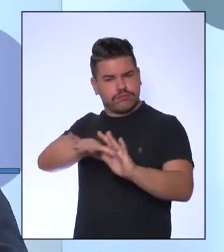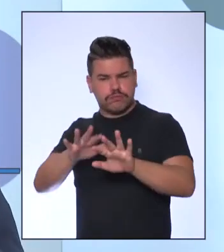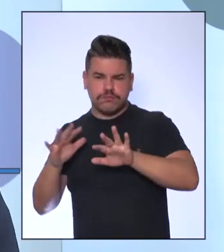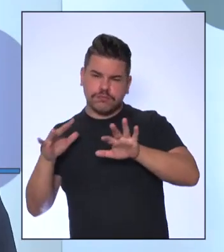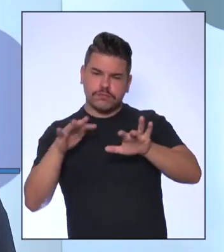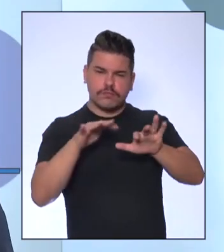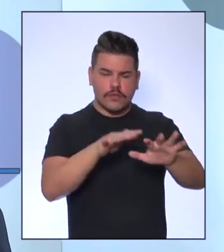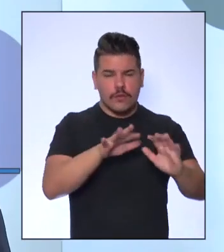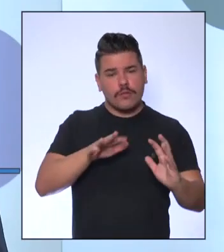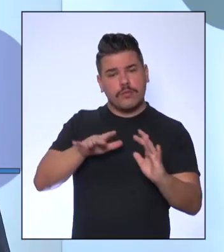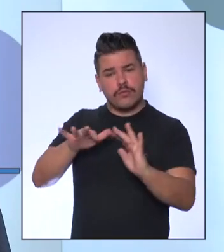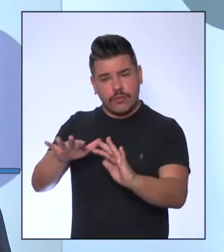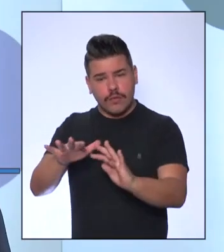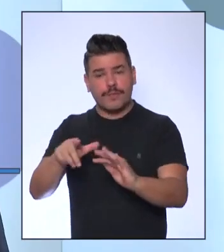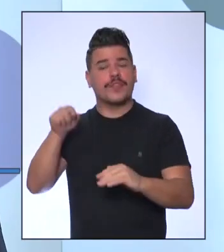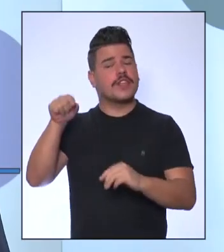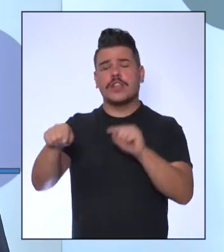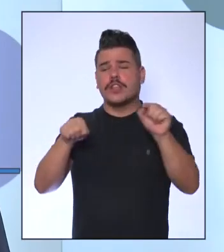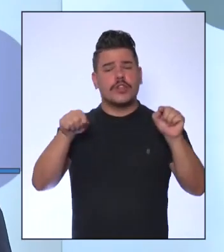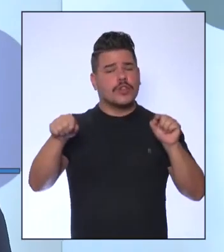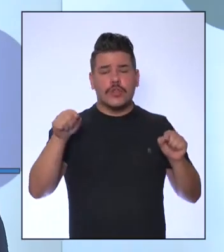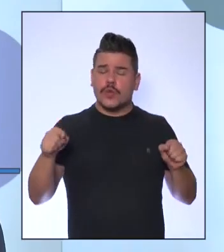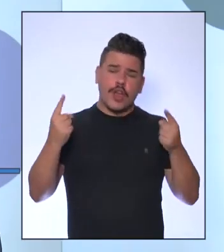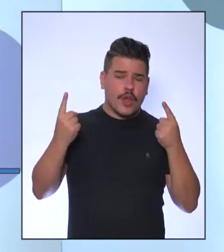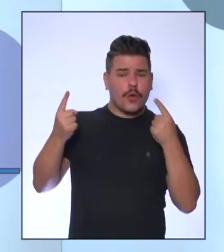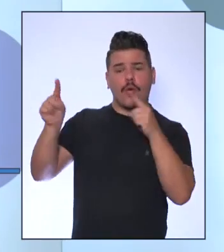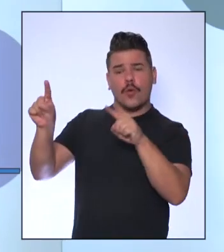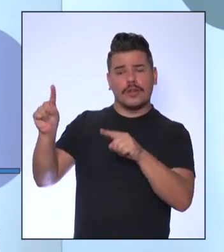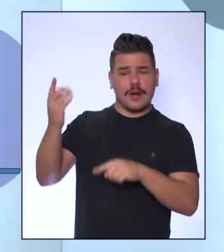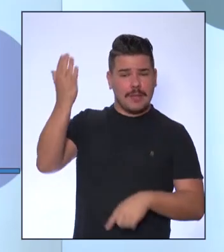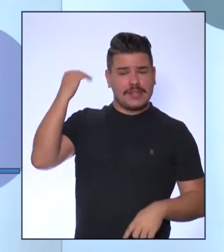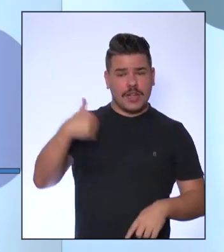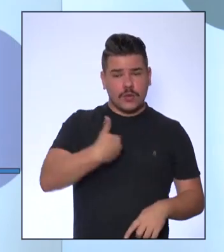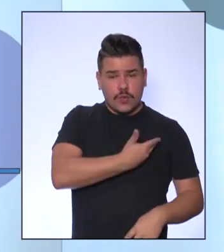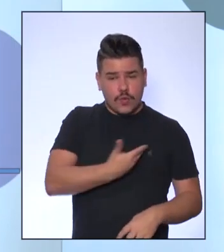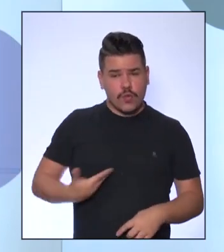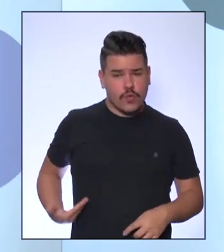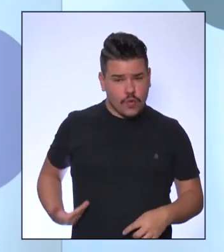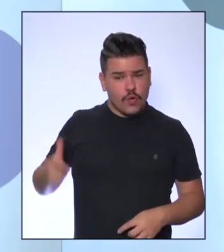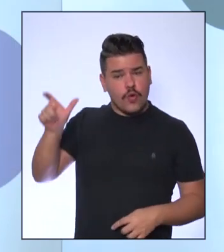aconteceram, elas estavam contrárias ao governo